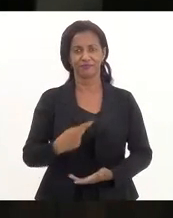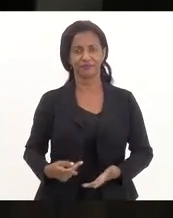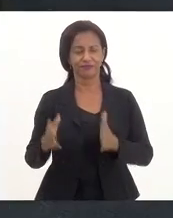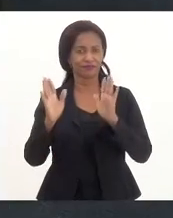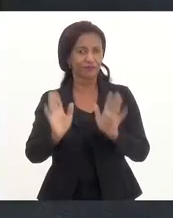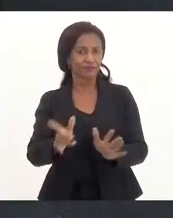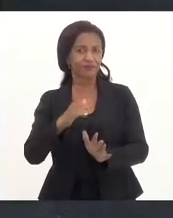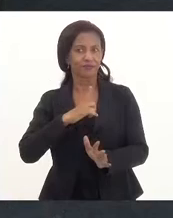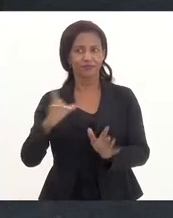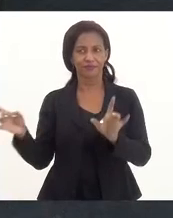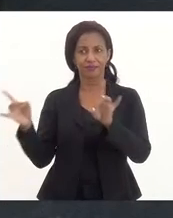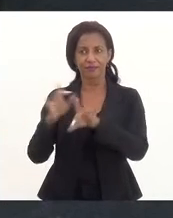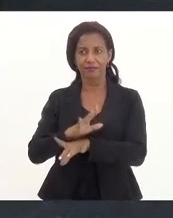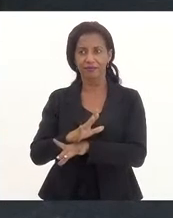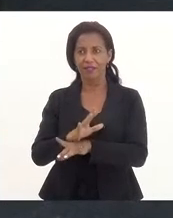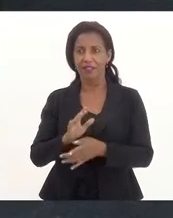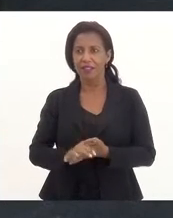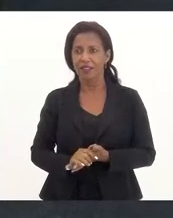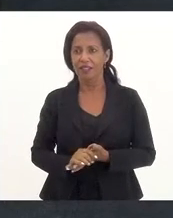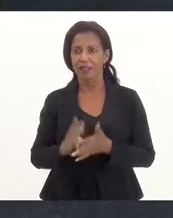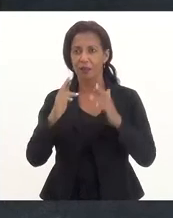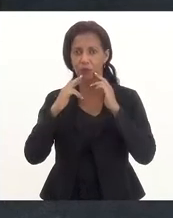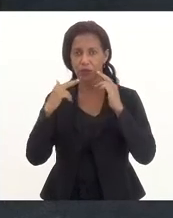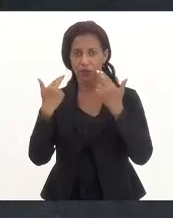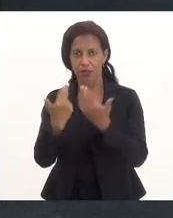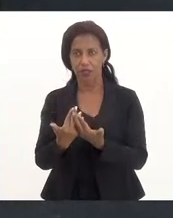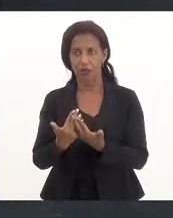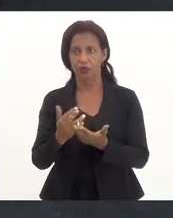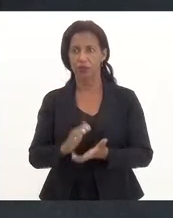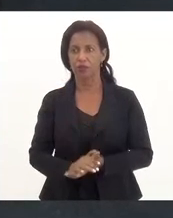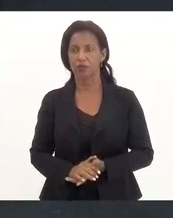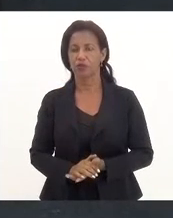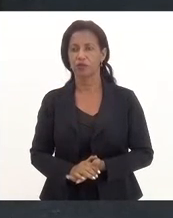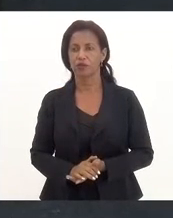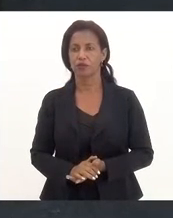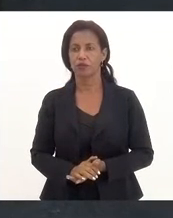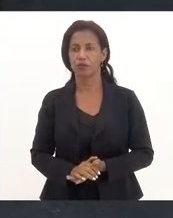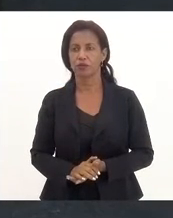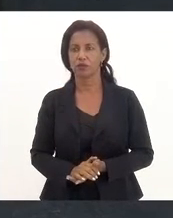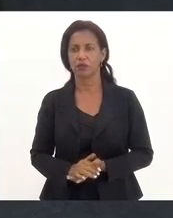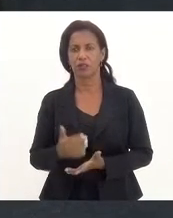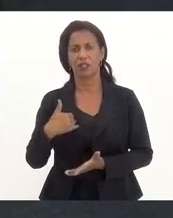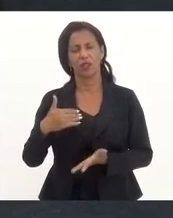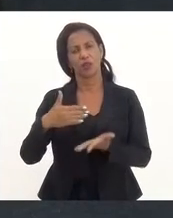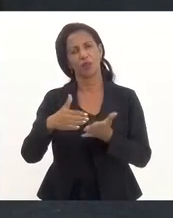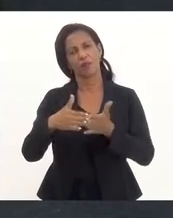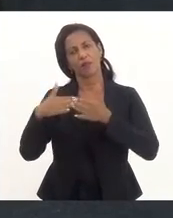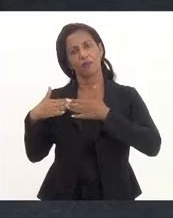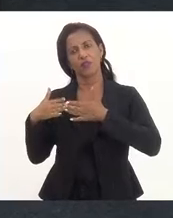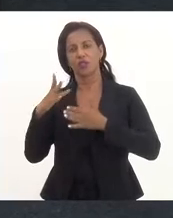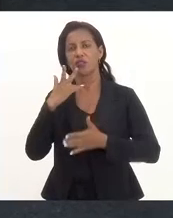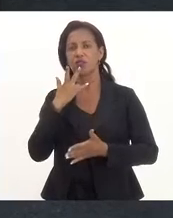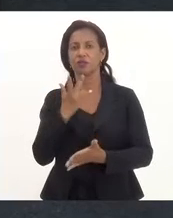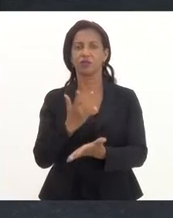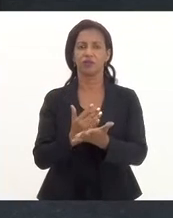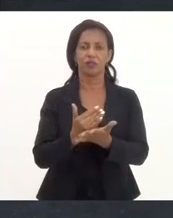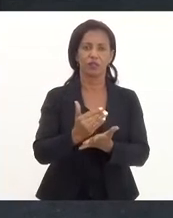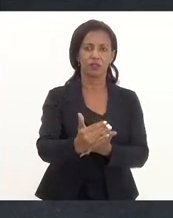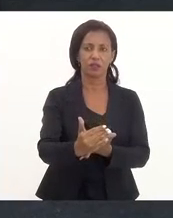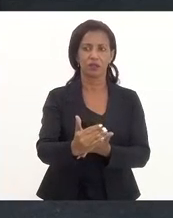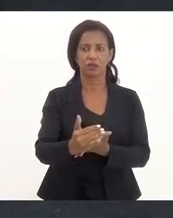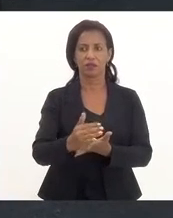que acabamos ainda há pouco a audiência pública, eu me abstenho de falar no expediente inicial,